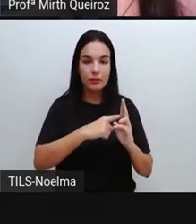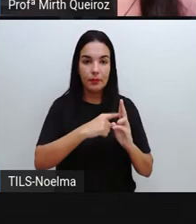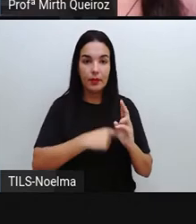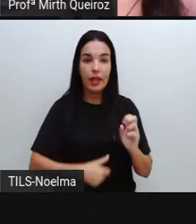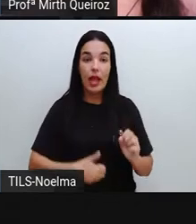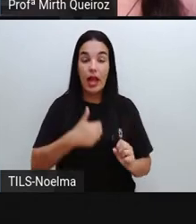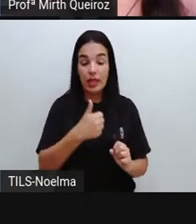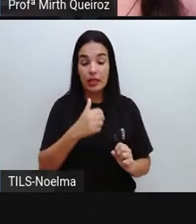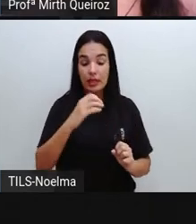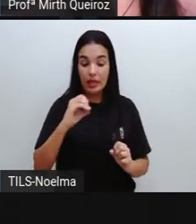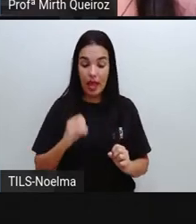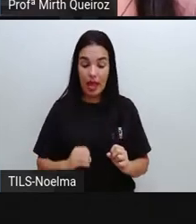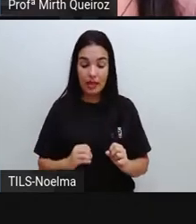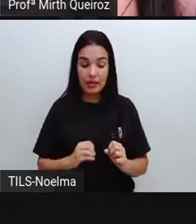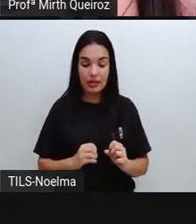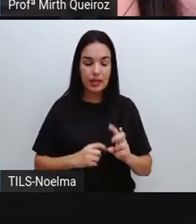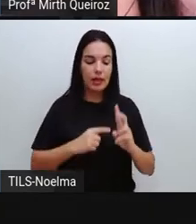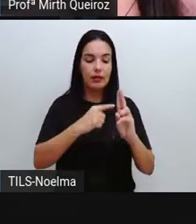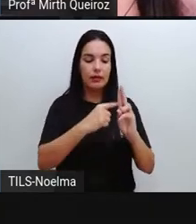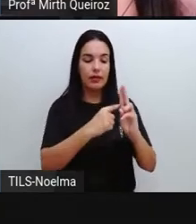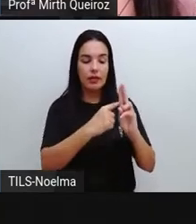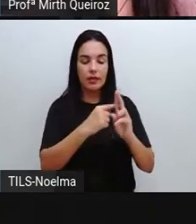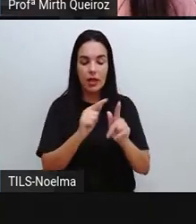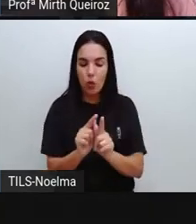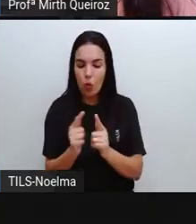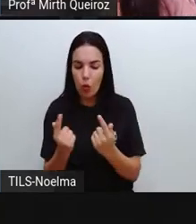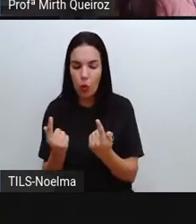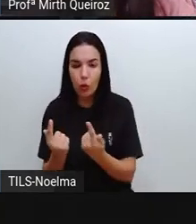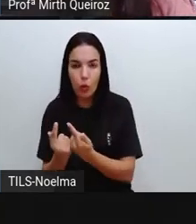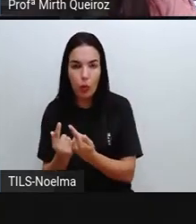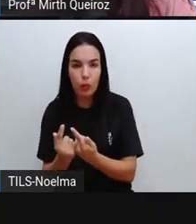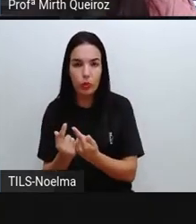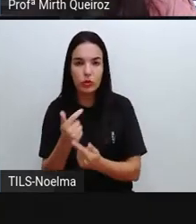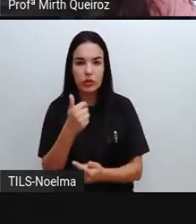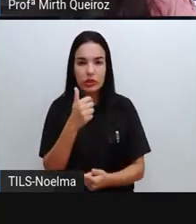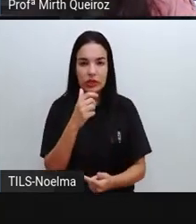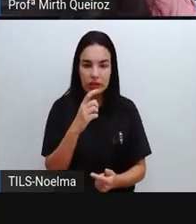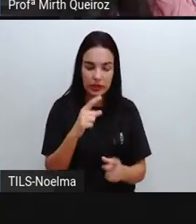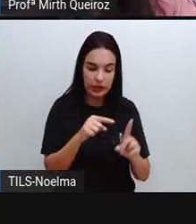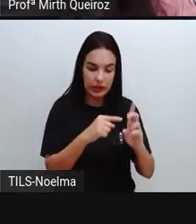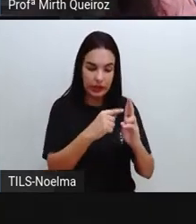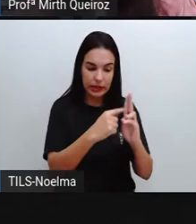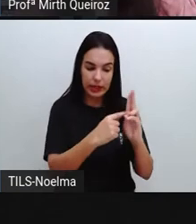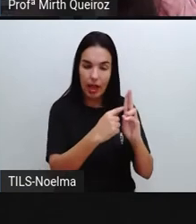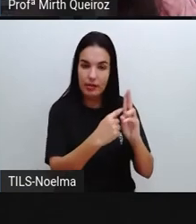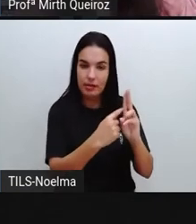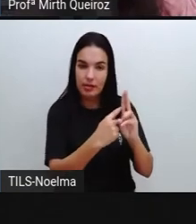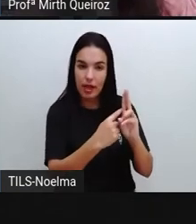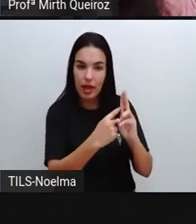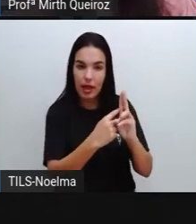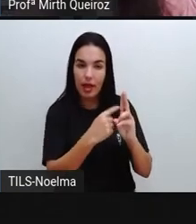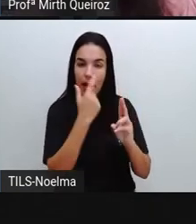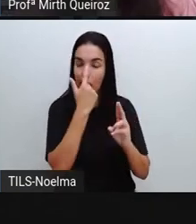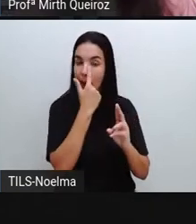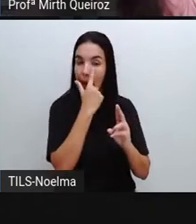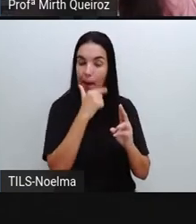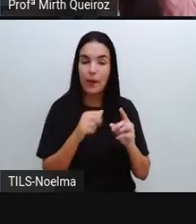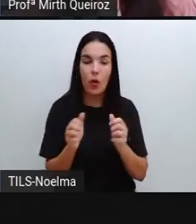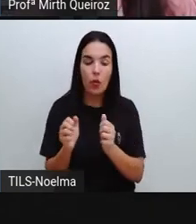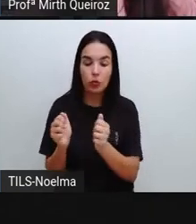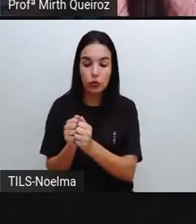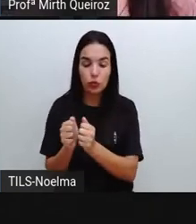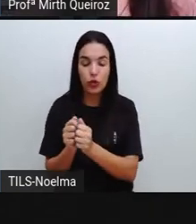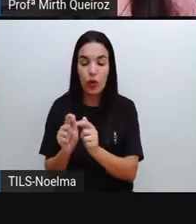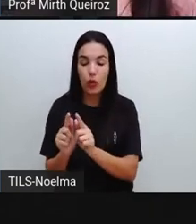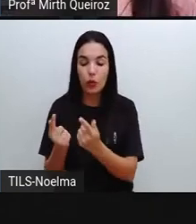10 dezenas que são 10 grupos de dezenas E lembrando que dezenas é o conjunto de